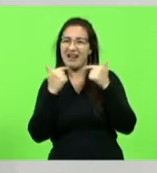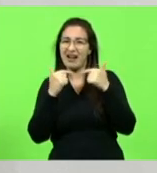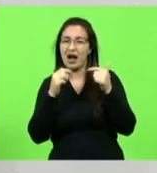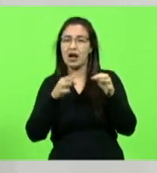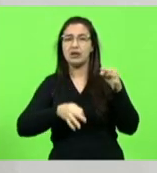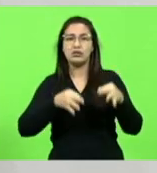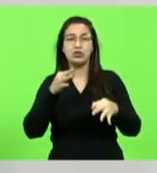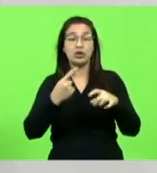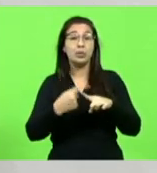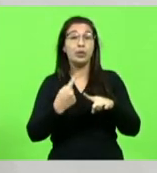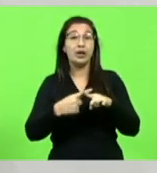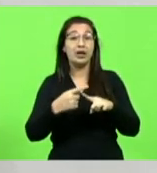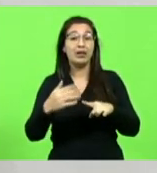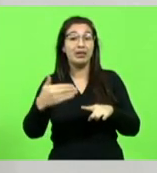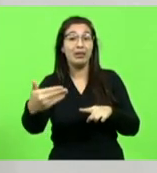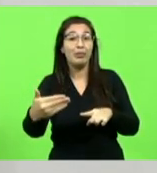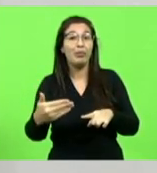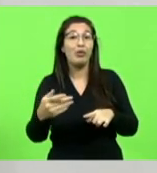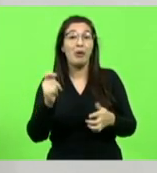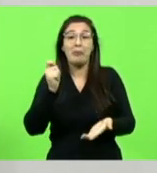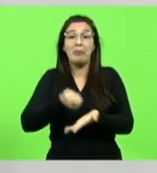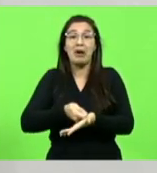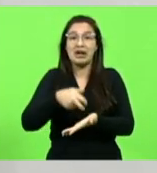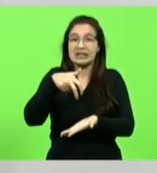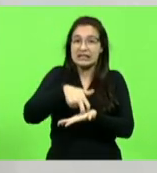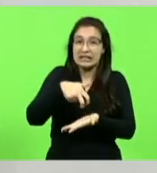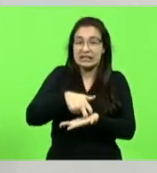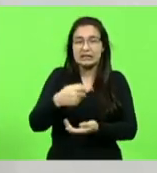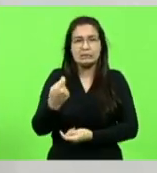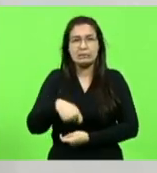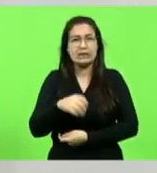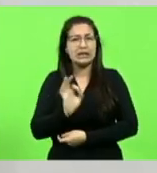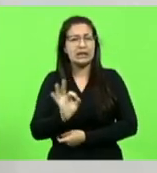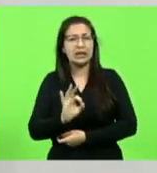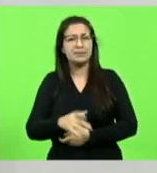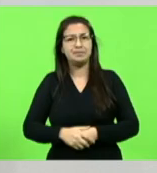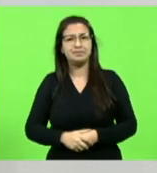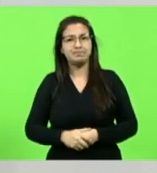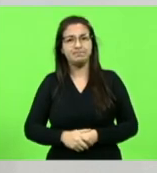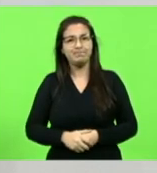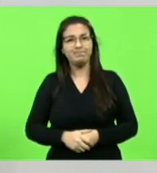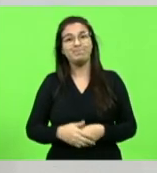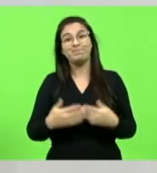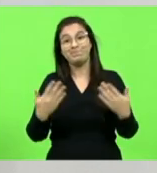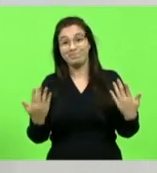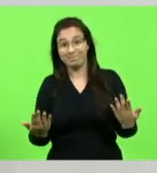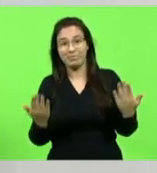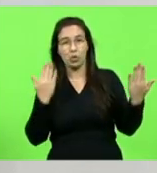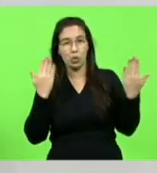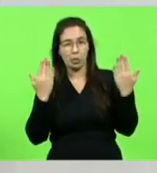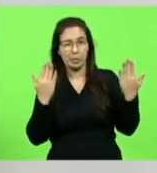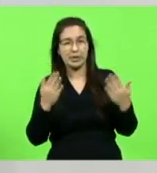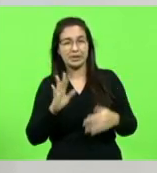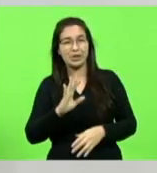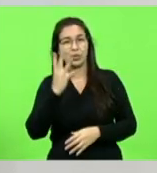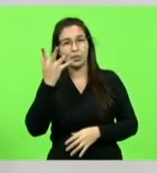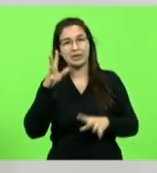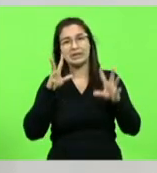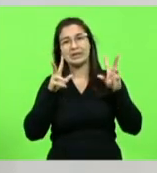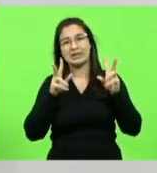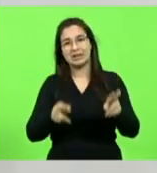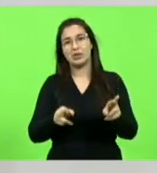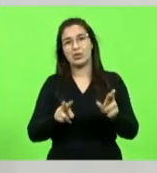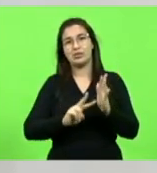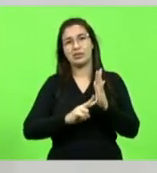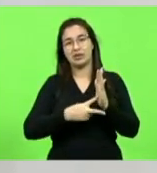porque no final não precisarão pagar multa alguma. É exatamente isso que acontece com o Sindicato dos